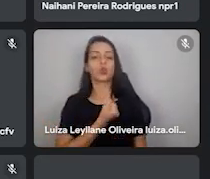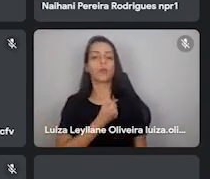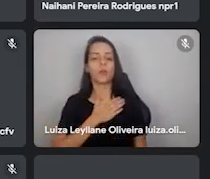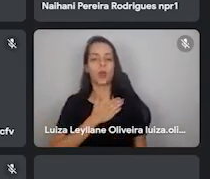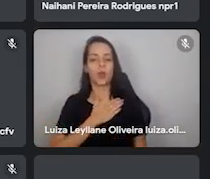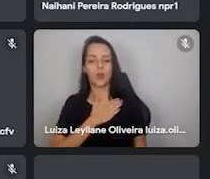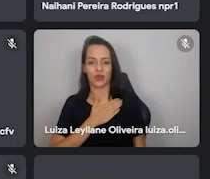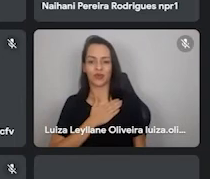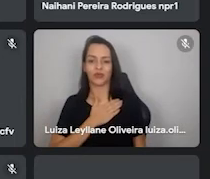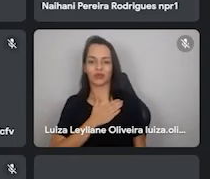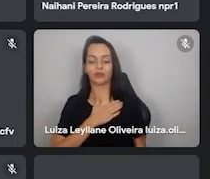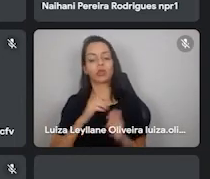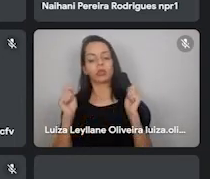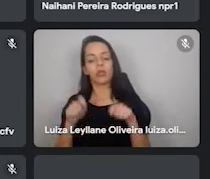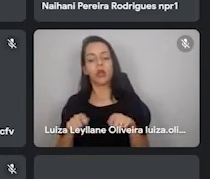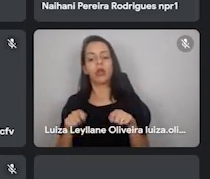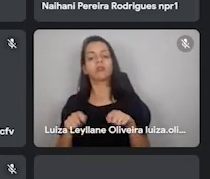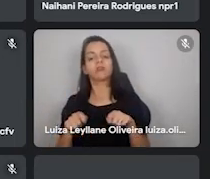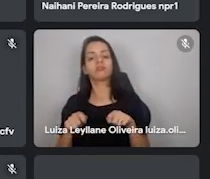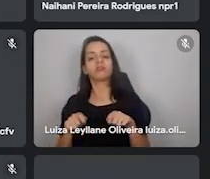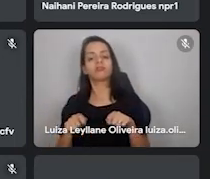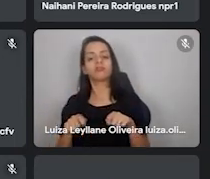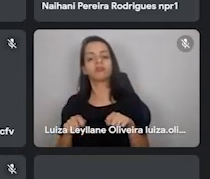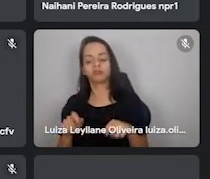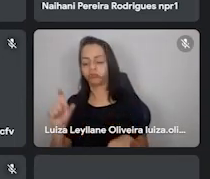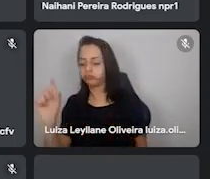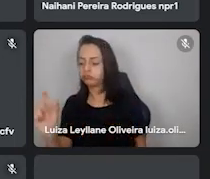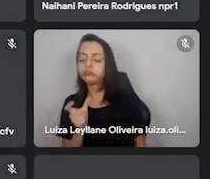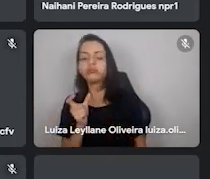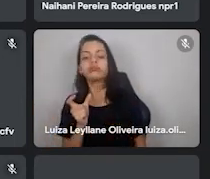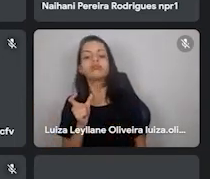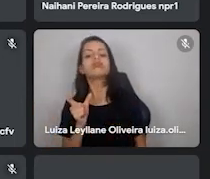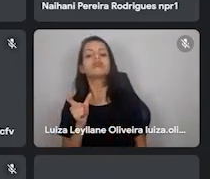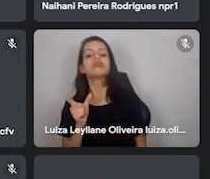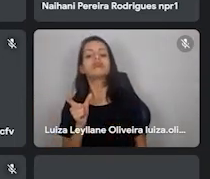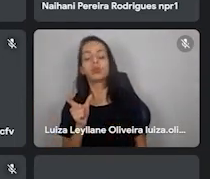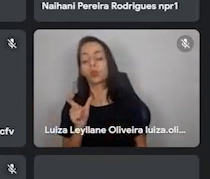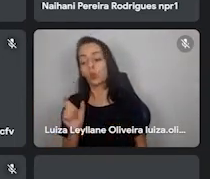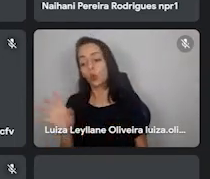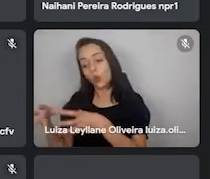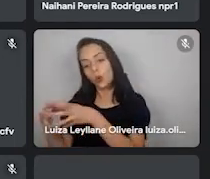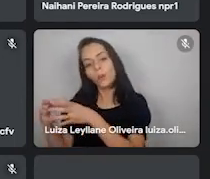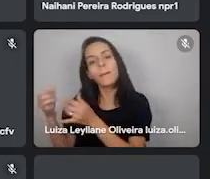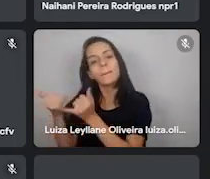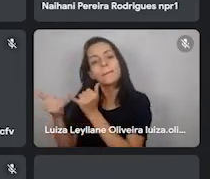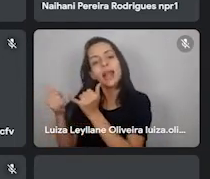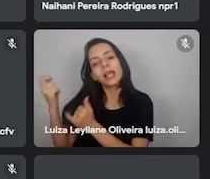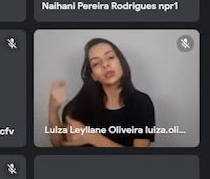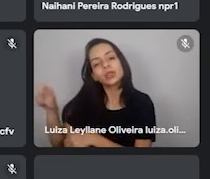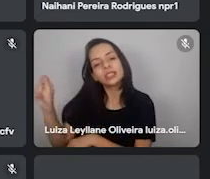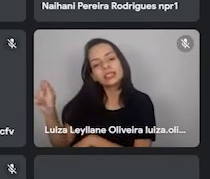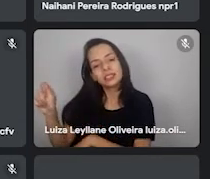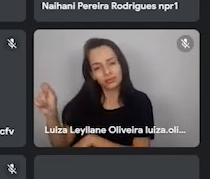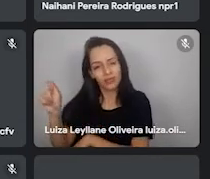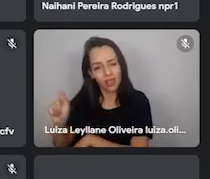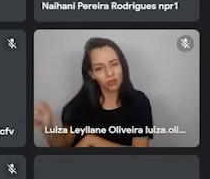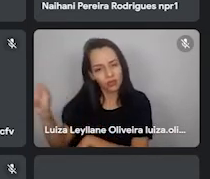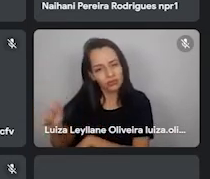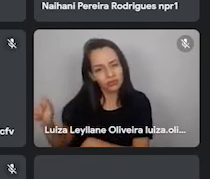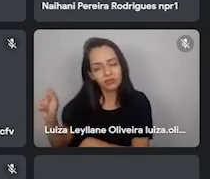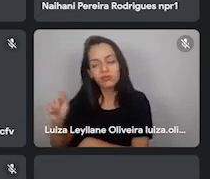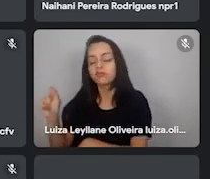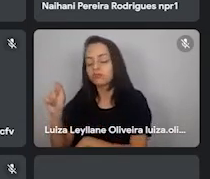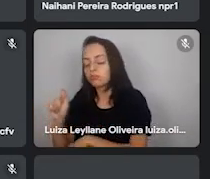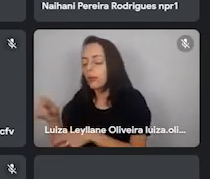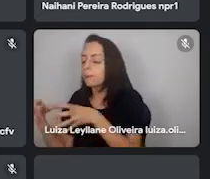você habilitou. Pegou seu número lá do Conselho dos Técnicos, você habilitou. Então, você